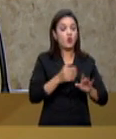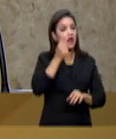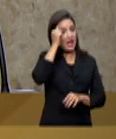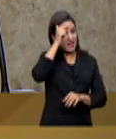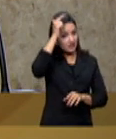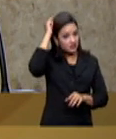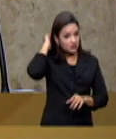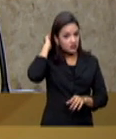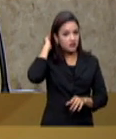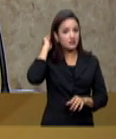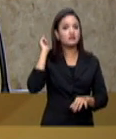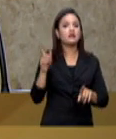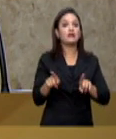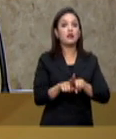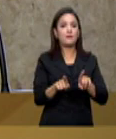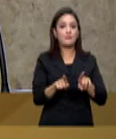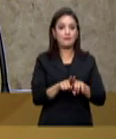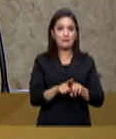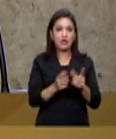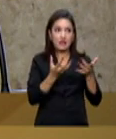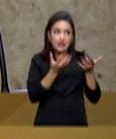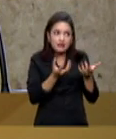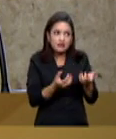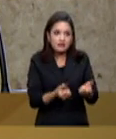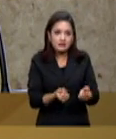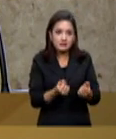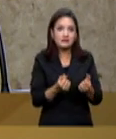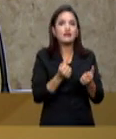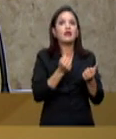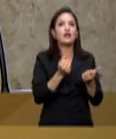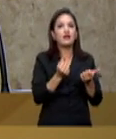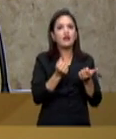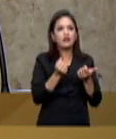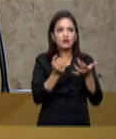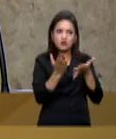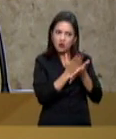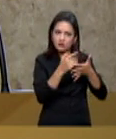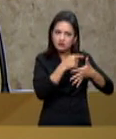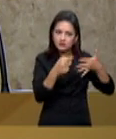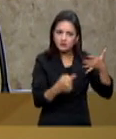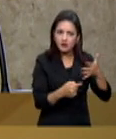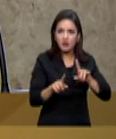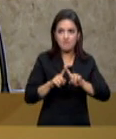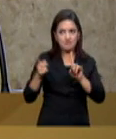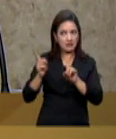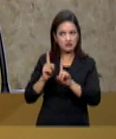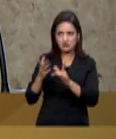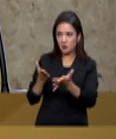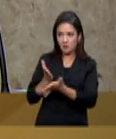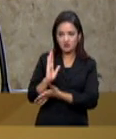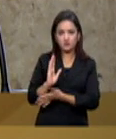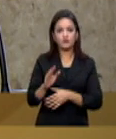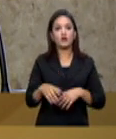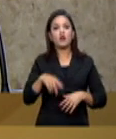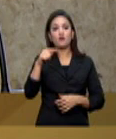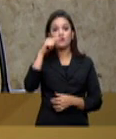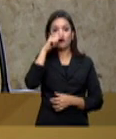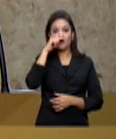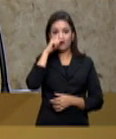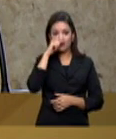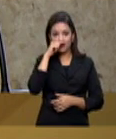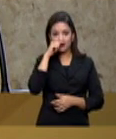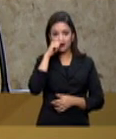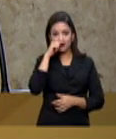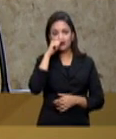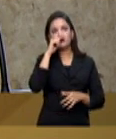conhece parcialmente e julga improcedente. Ministro Edson Fachin julga improcedente, conhece parcialmente